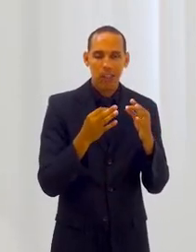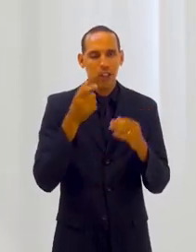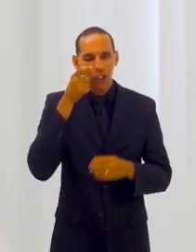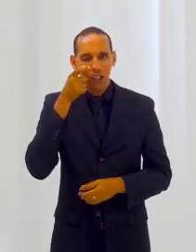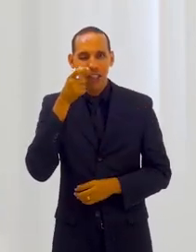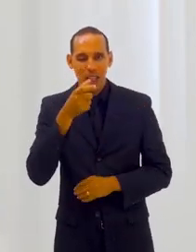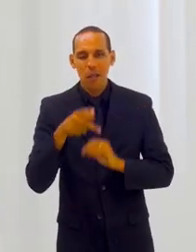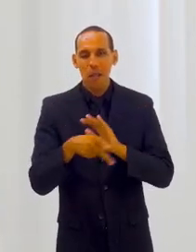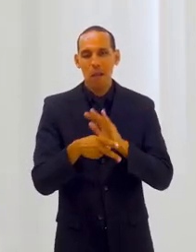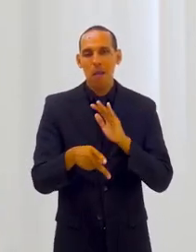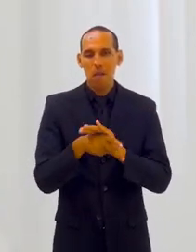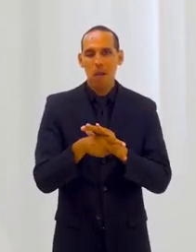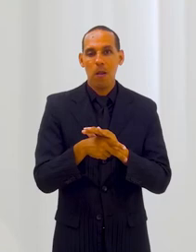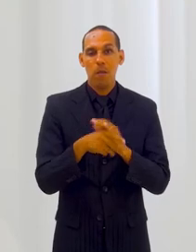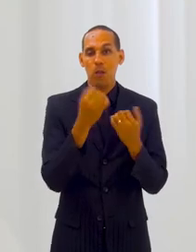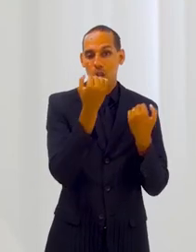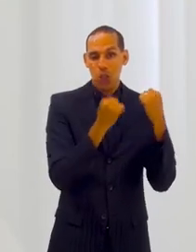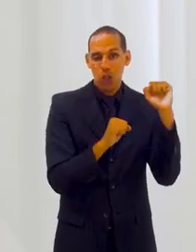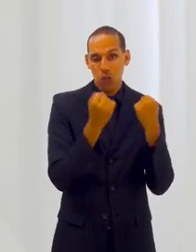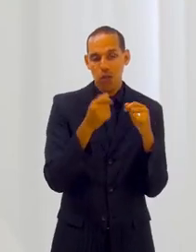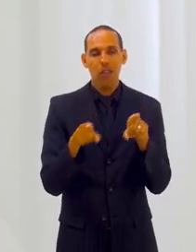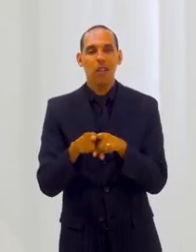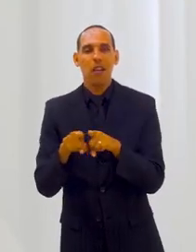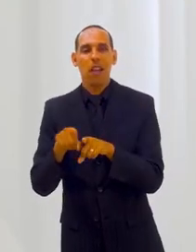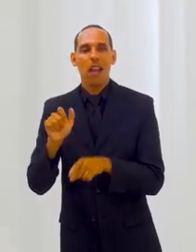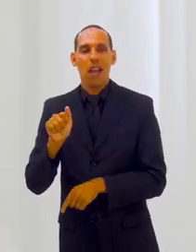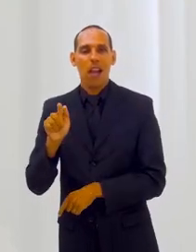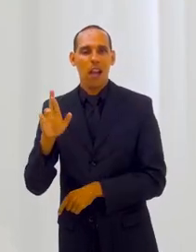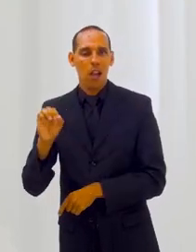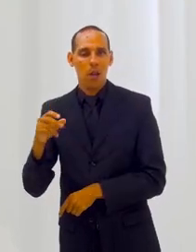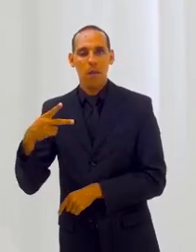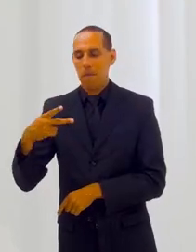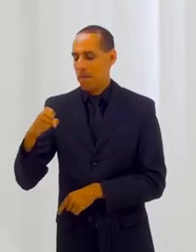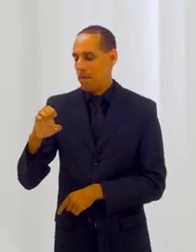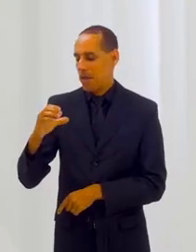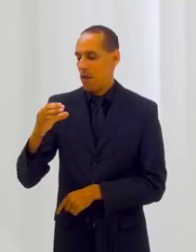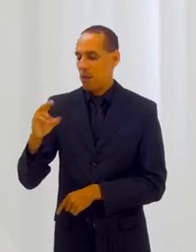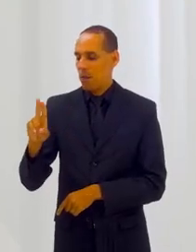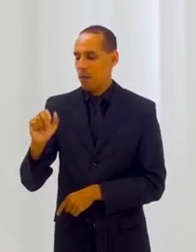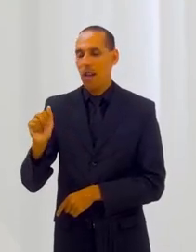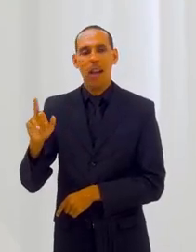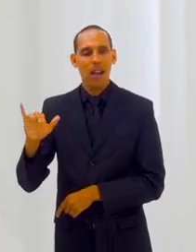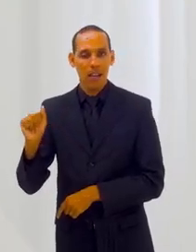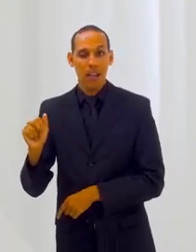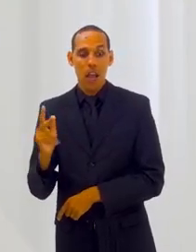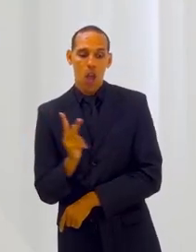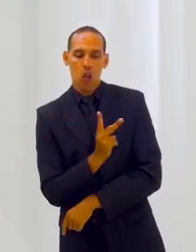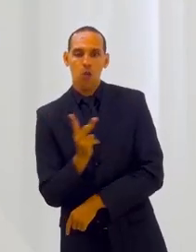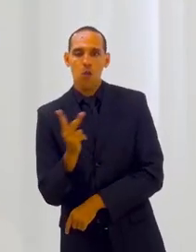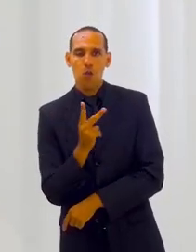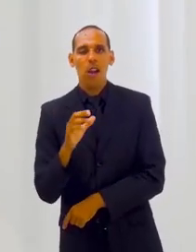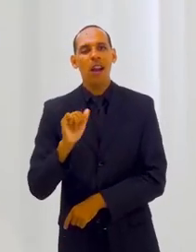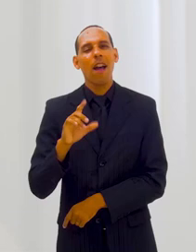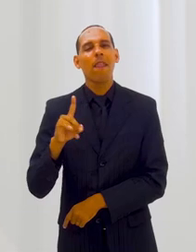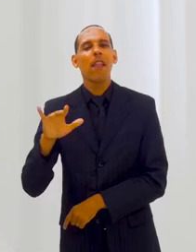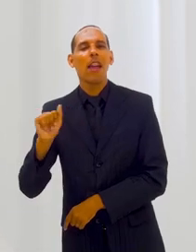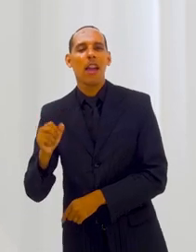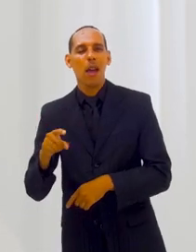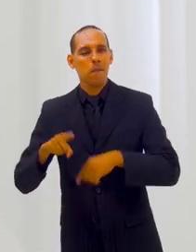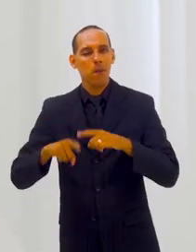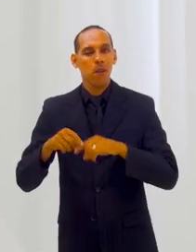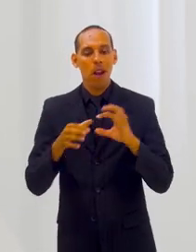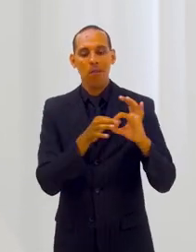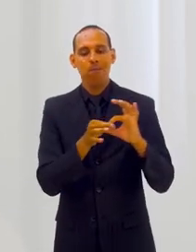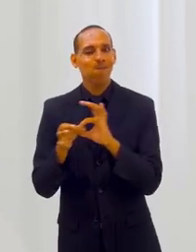quanto da agropecuária, né? Uma vez que são cadeias produtivas muito entrelaçadas,